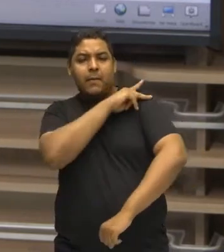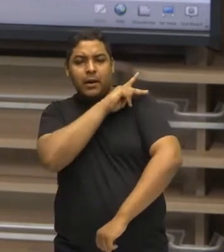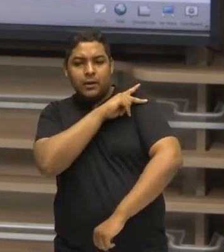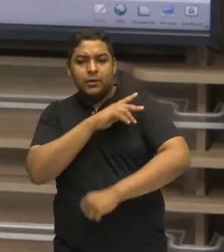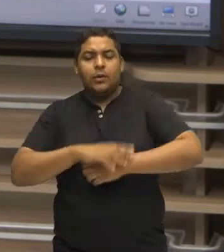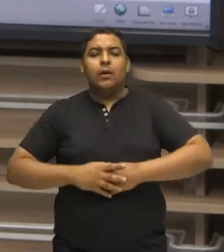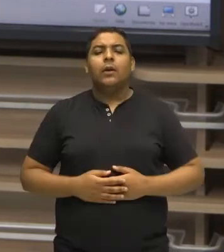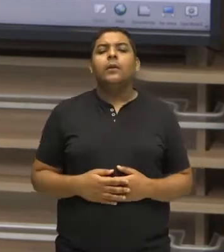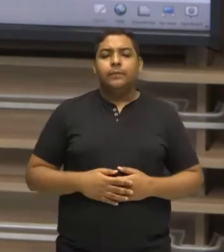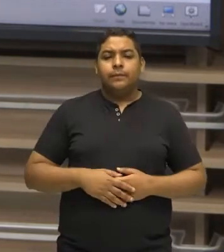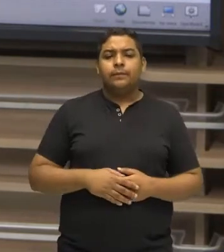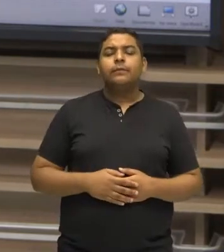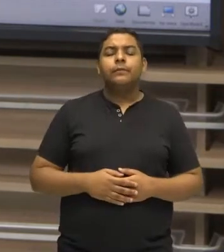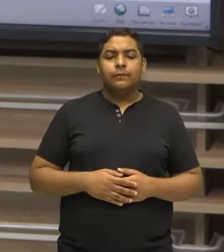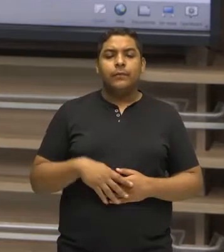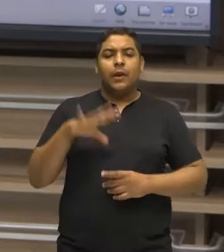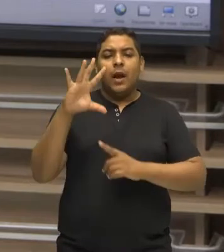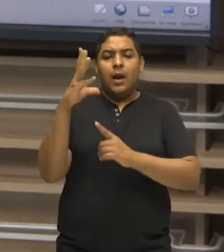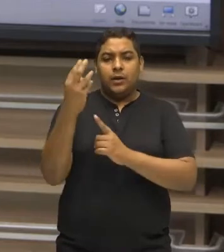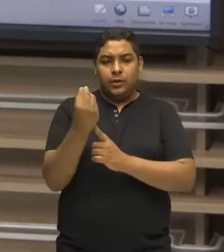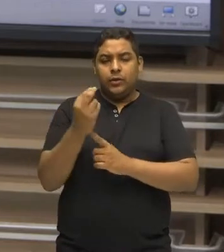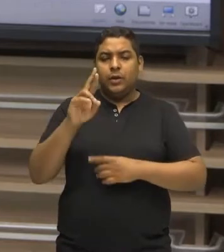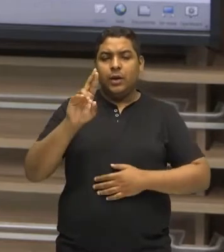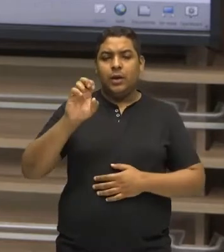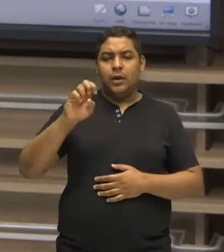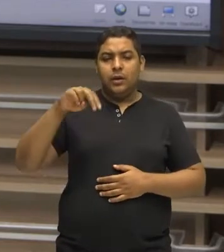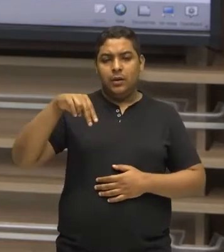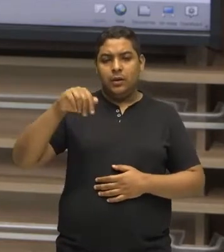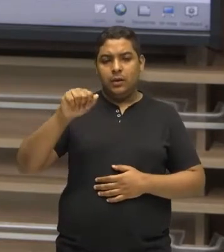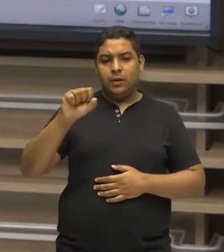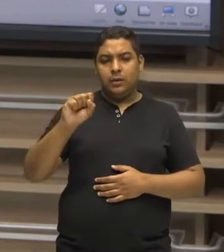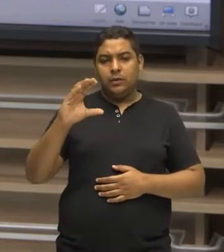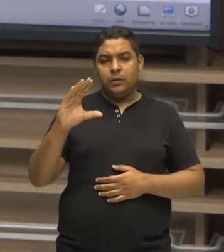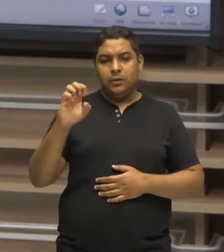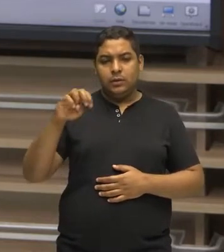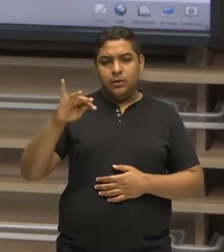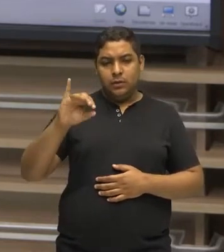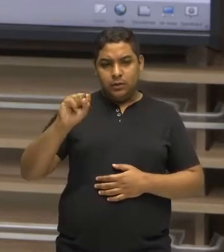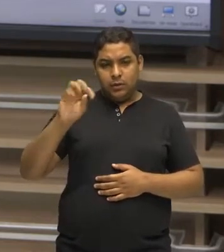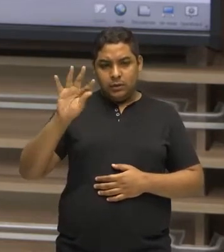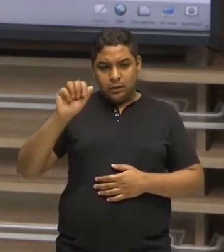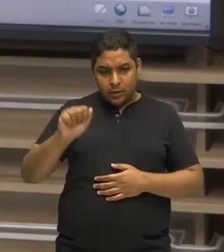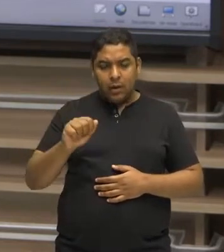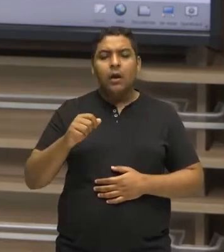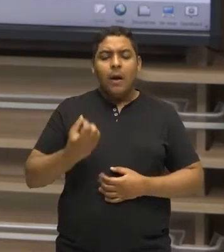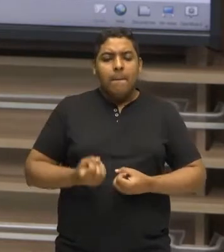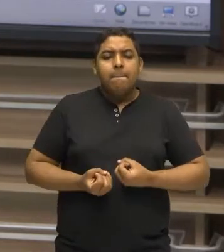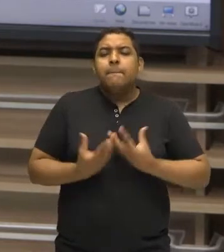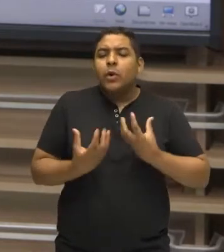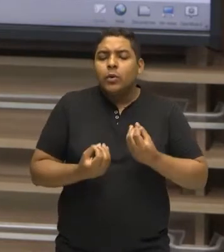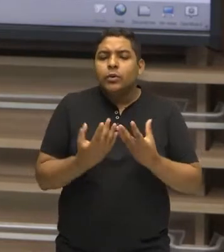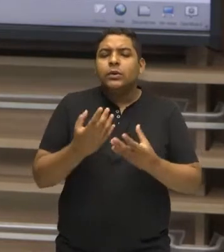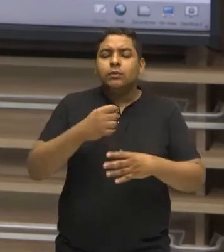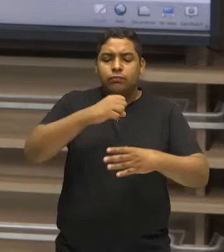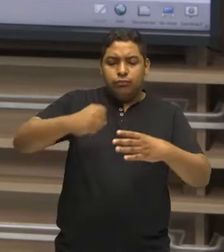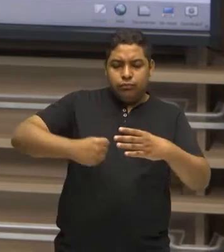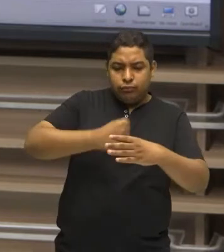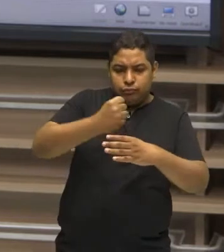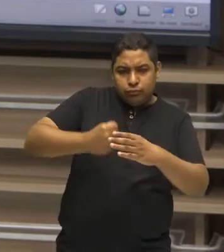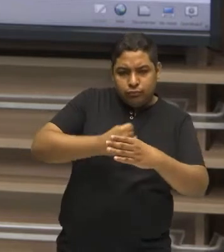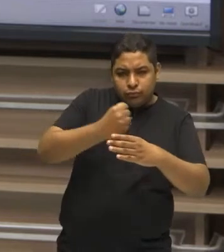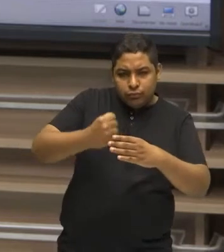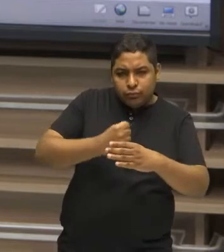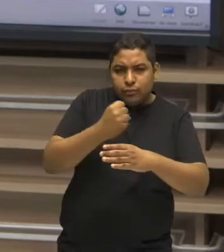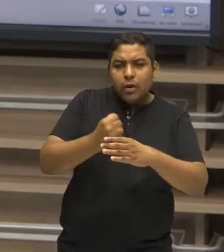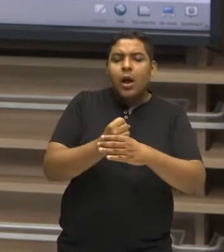artistas renascentistas, eles produziam suas próprias tintas com esses pigmentos naturais.